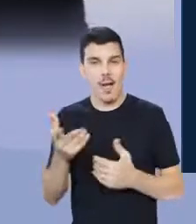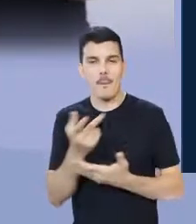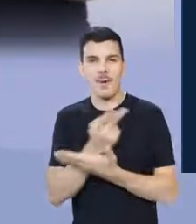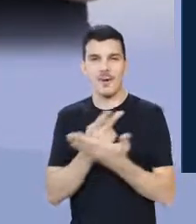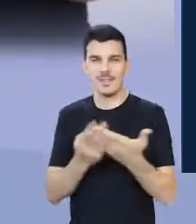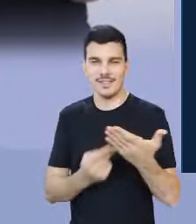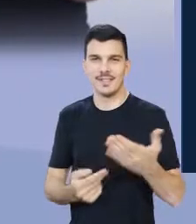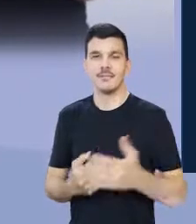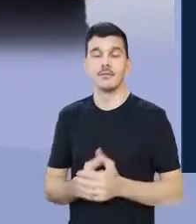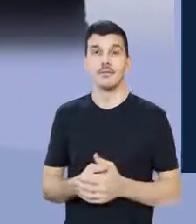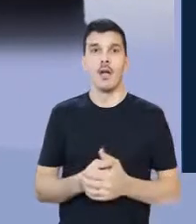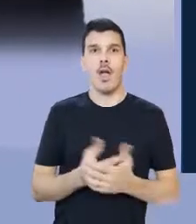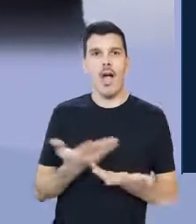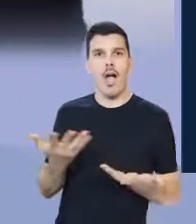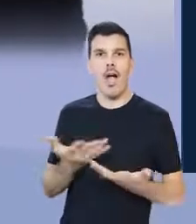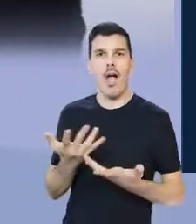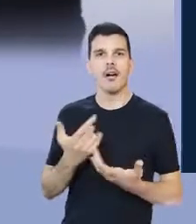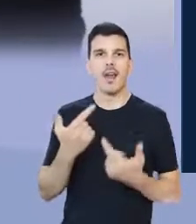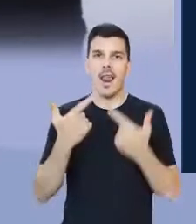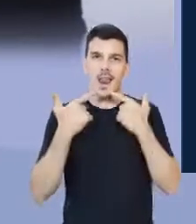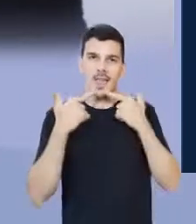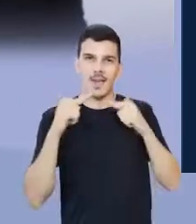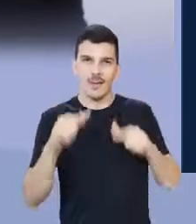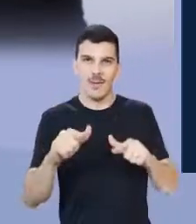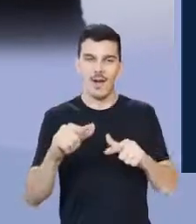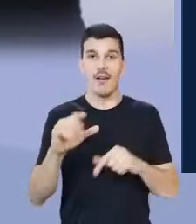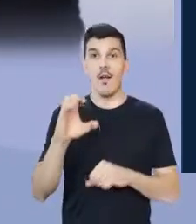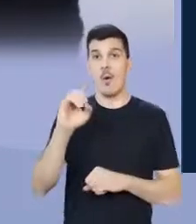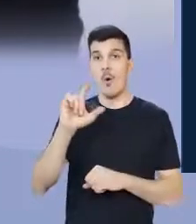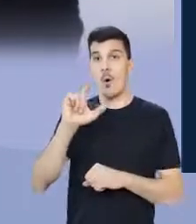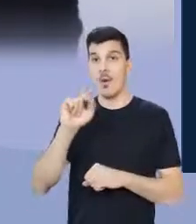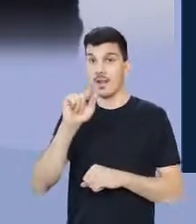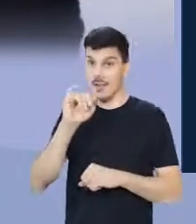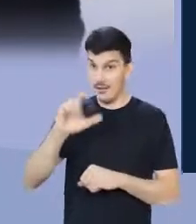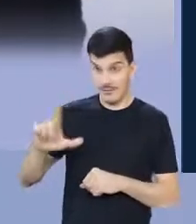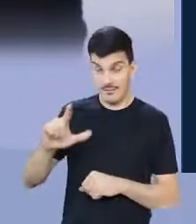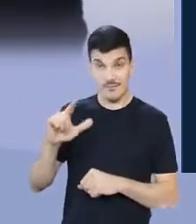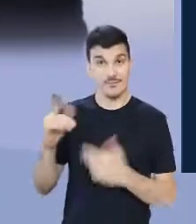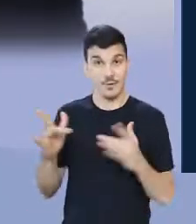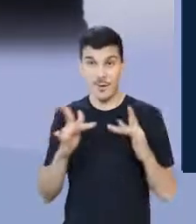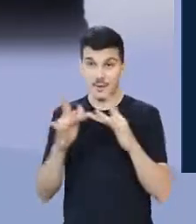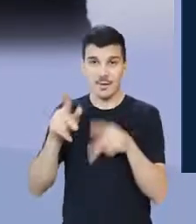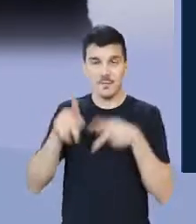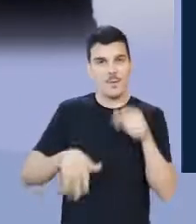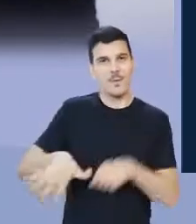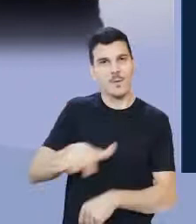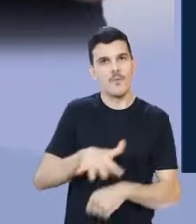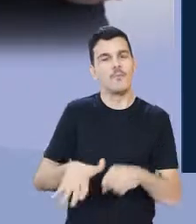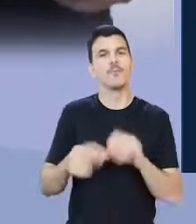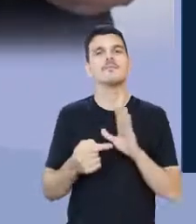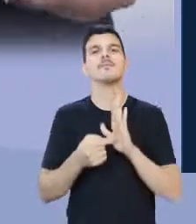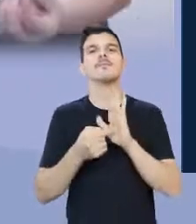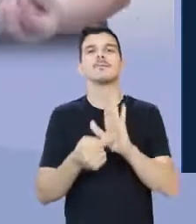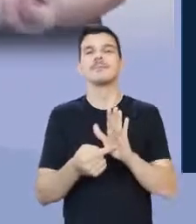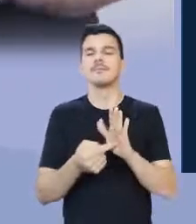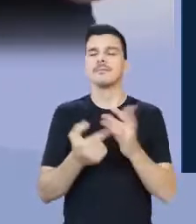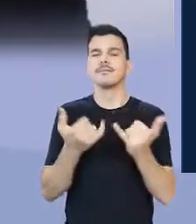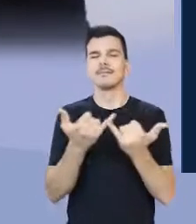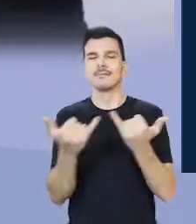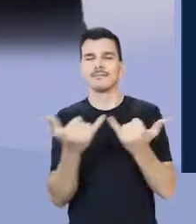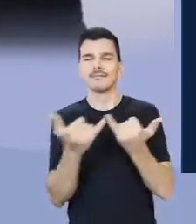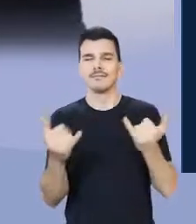forma poética, absorvidos por uma linguagem coloquial que trazia traços